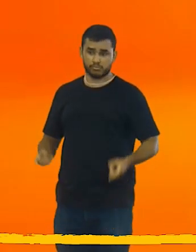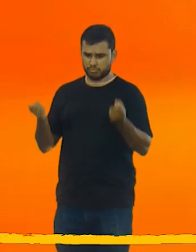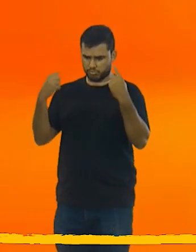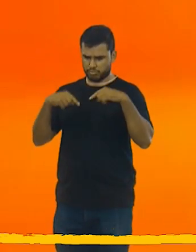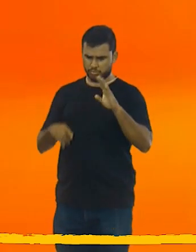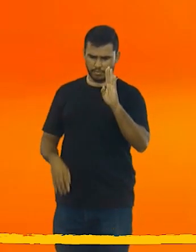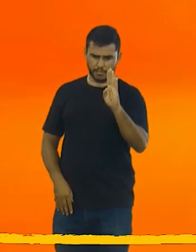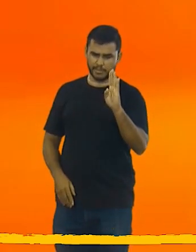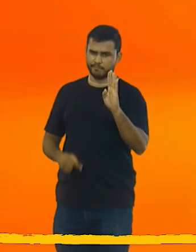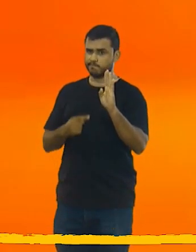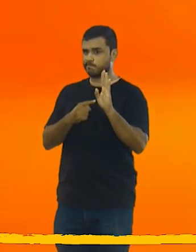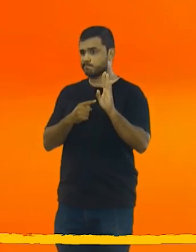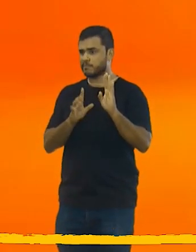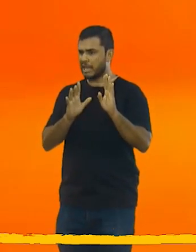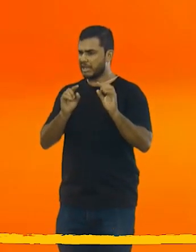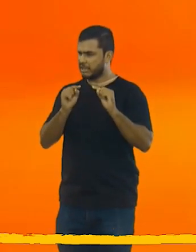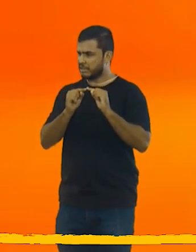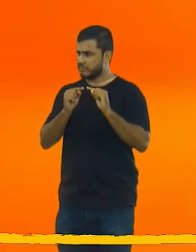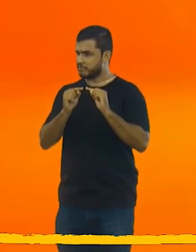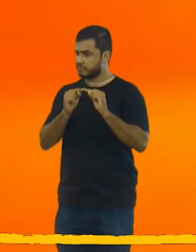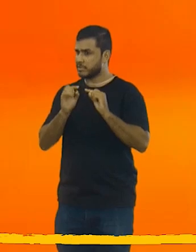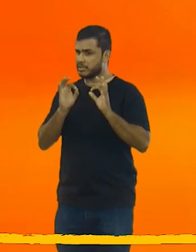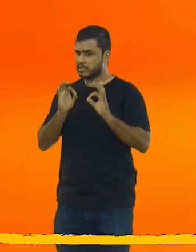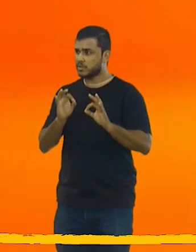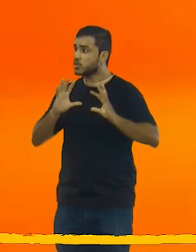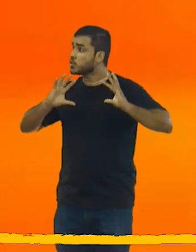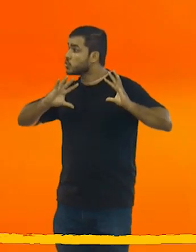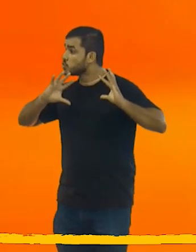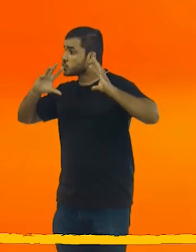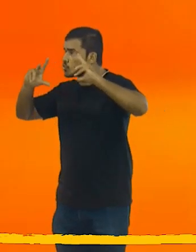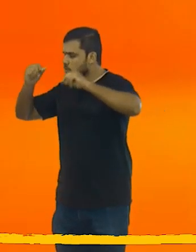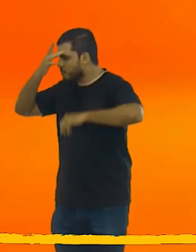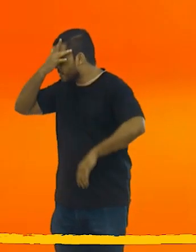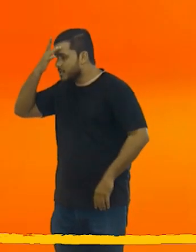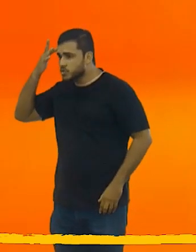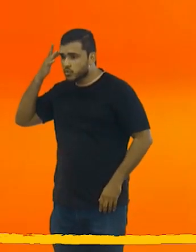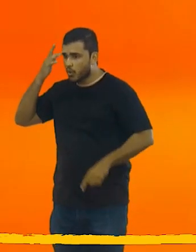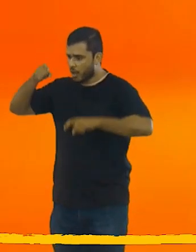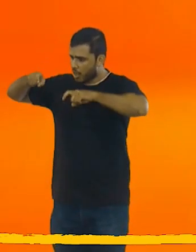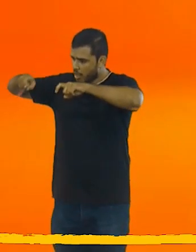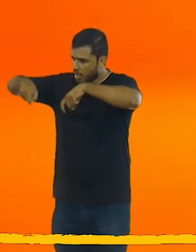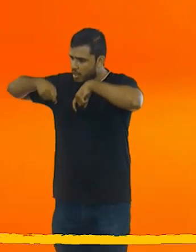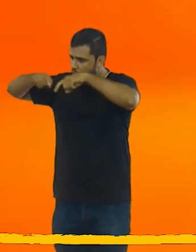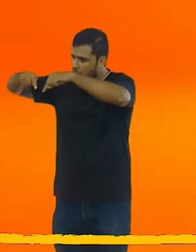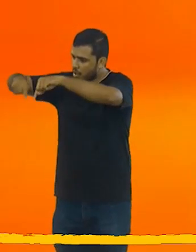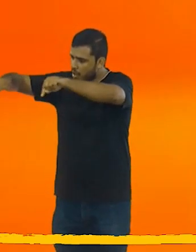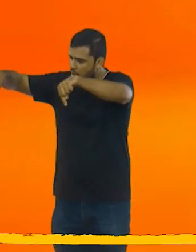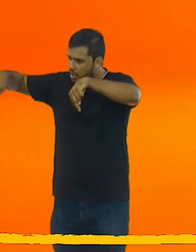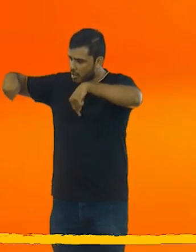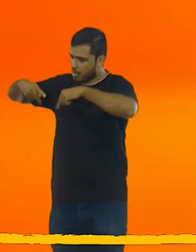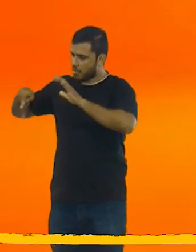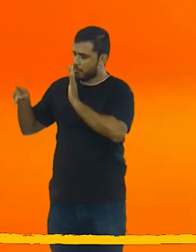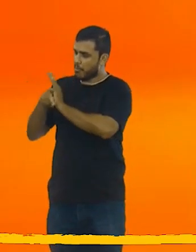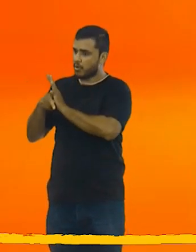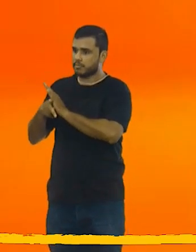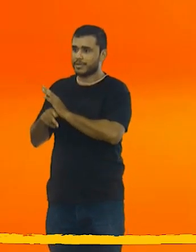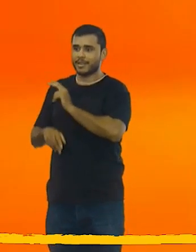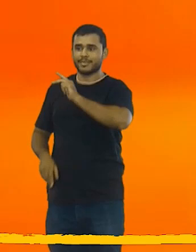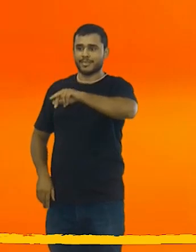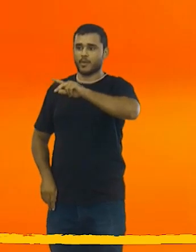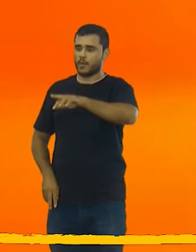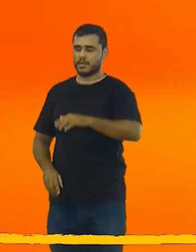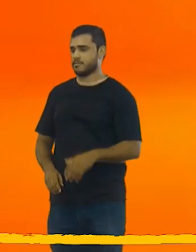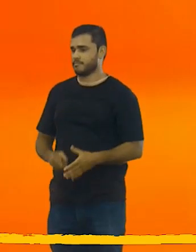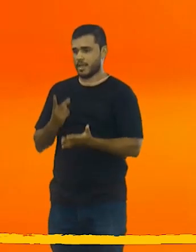representa todos os homens que são latifundiários, contraditório. Ele representa os homens que estão do outro lado